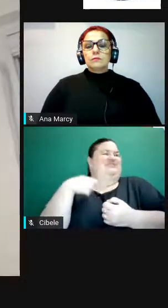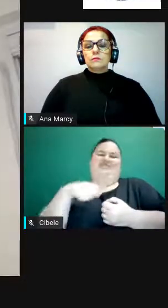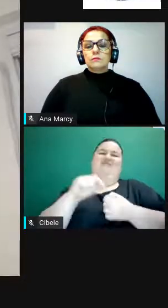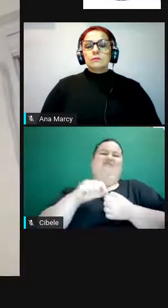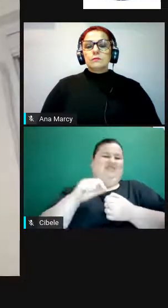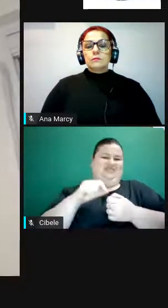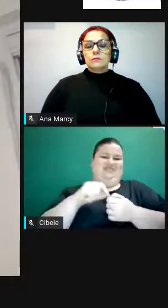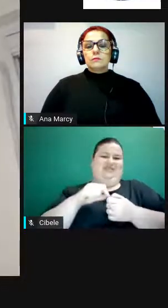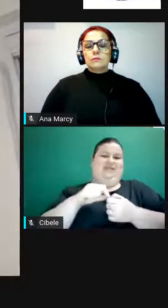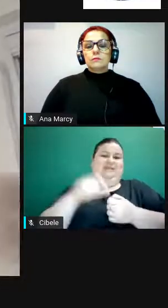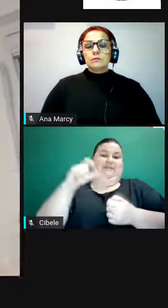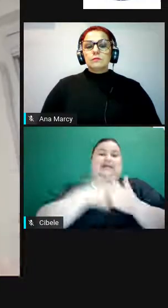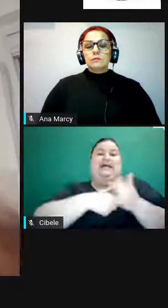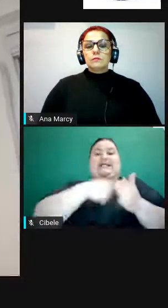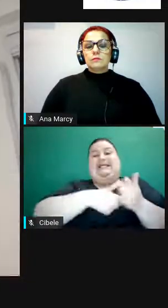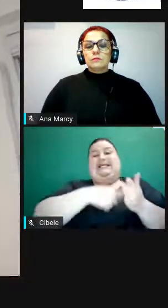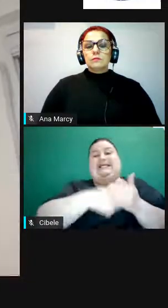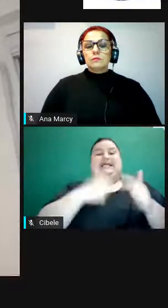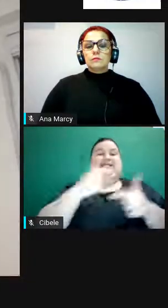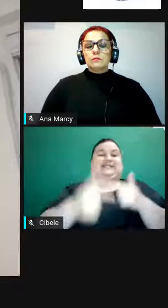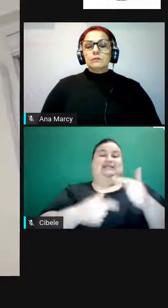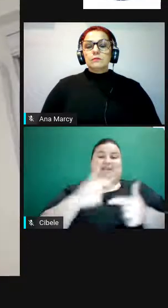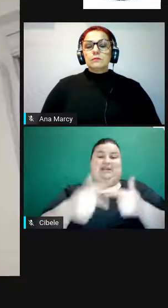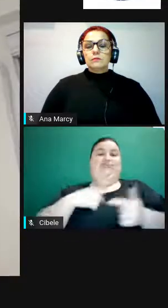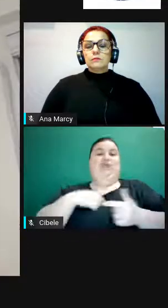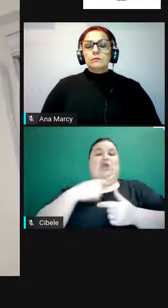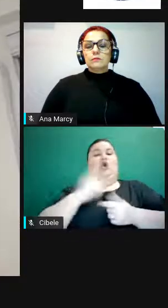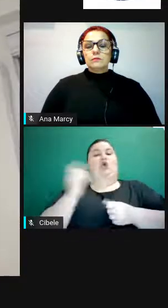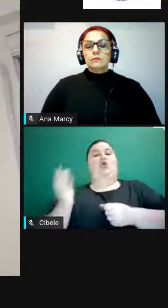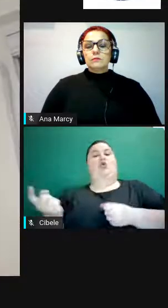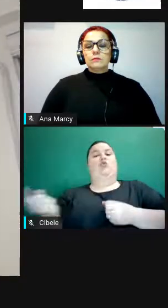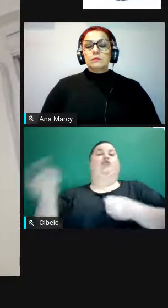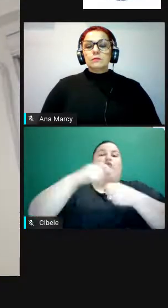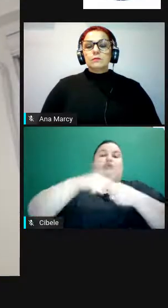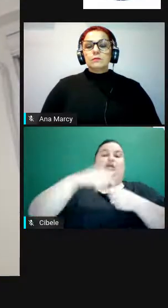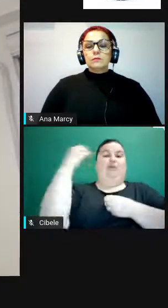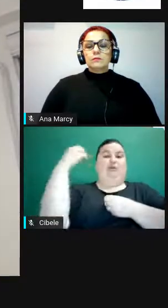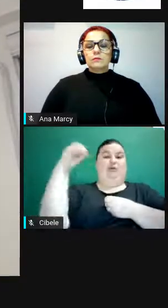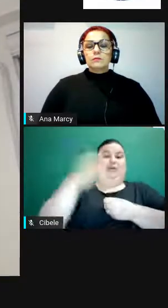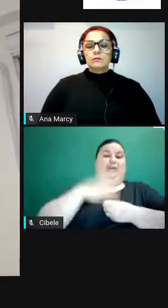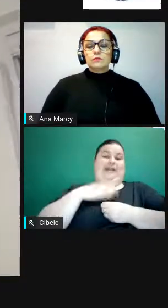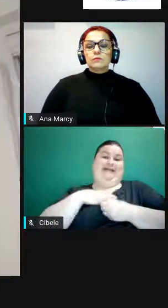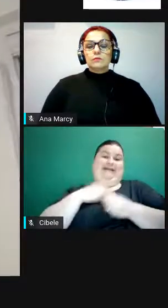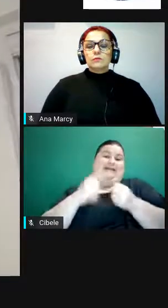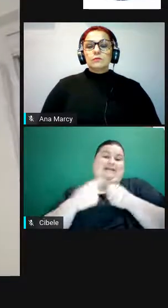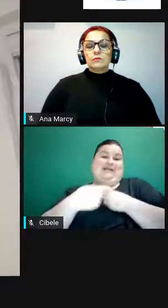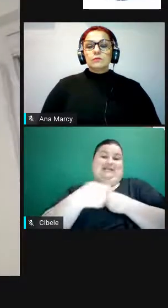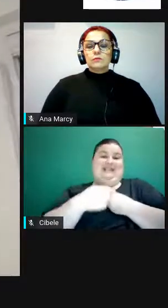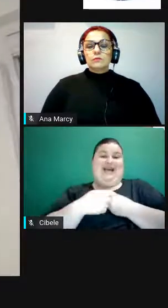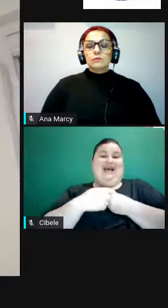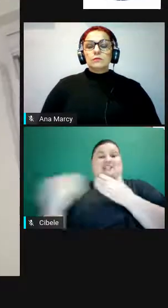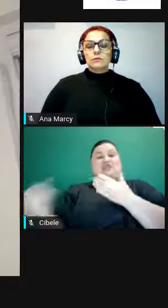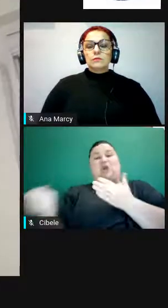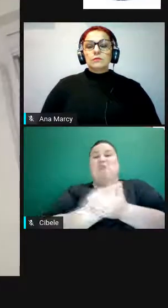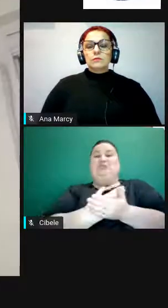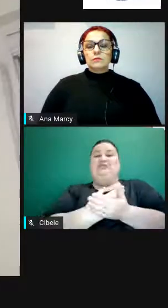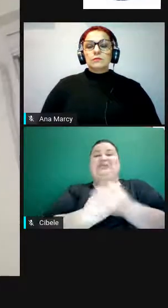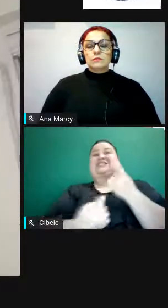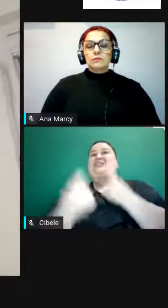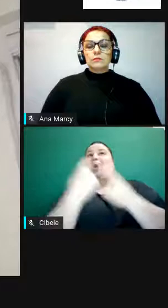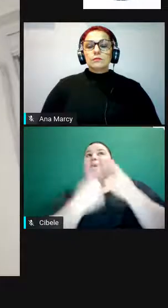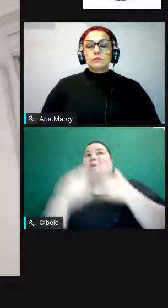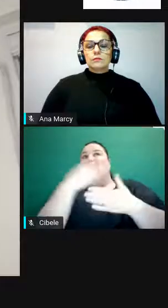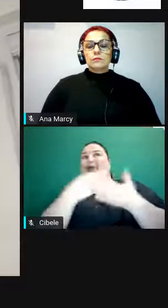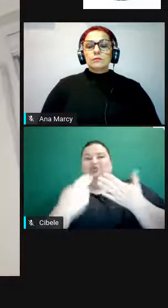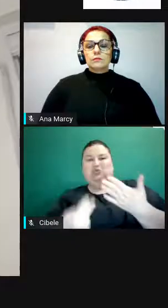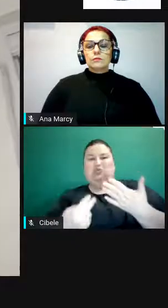para tentar trabalhar daí tás aí voltei para Porto Alegre para minha cidade e começou a acontecer algumas coisas que não tava no meu planejar mesmo tá